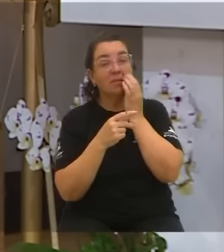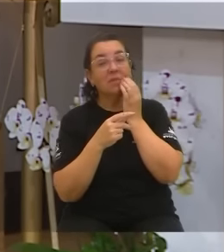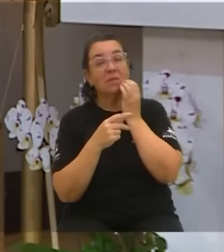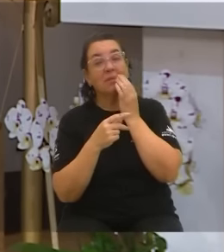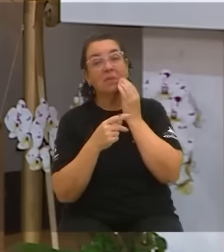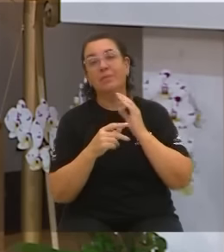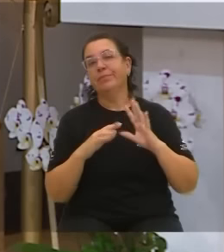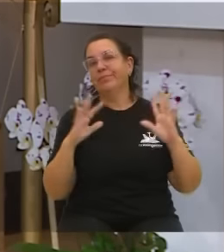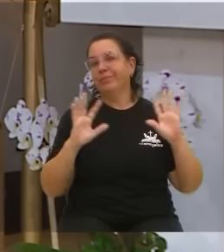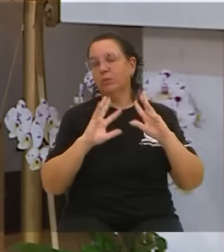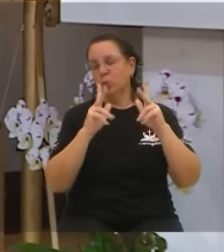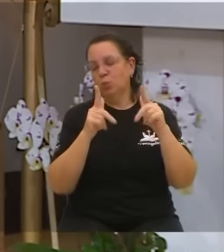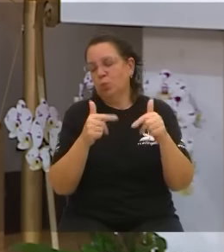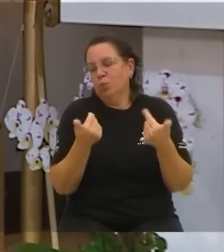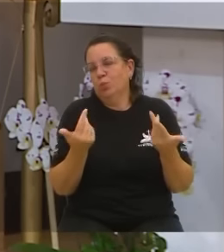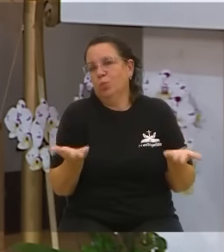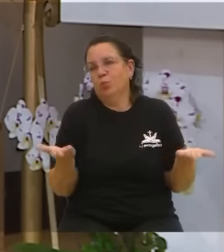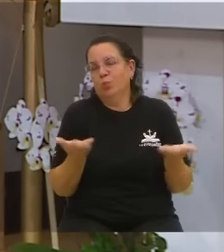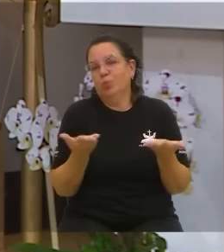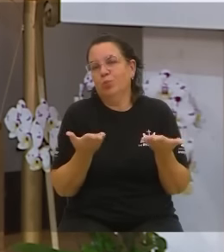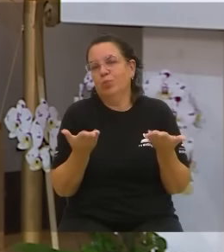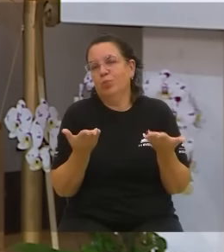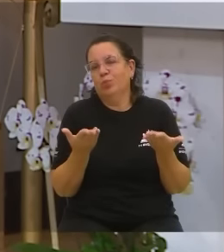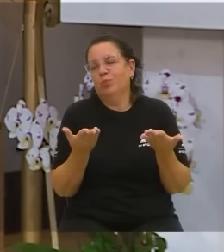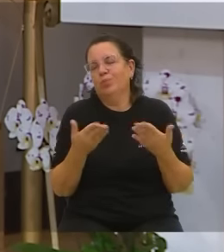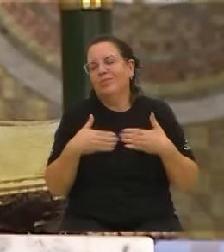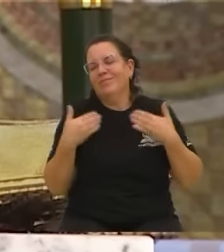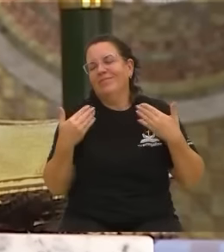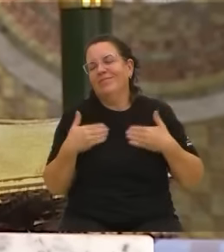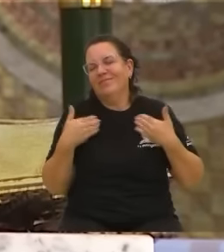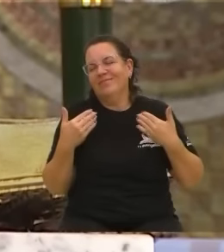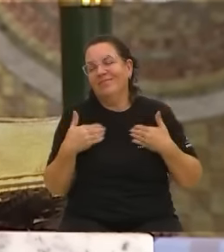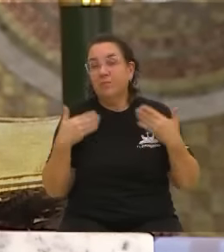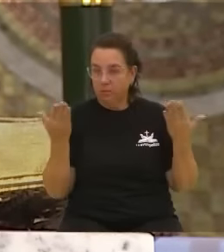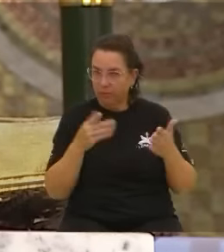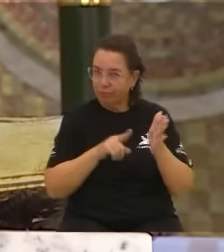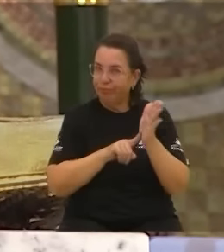E todos começaram, agora eu te pergunto,